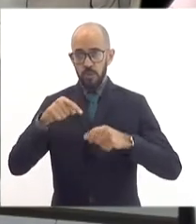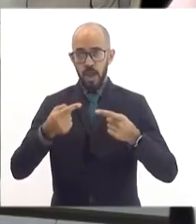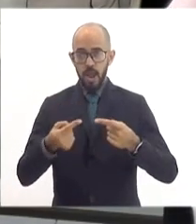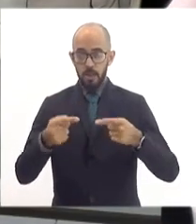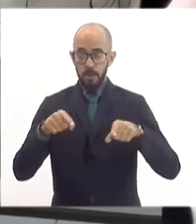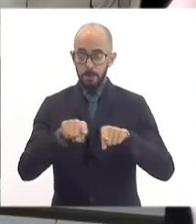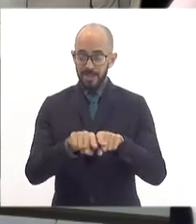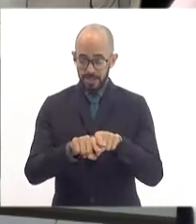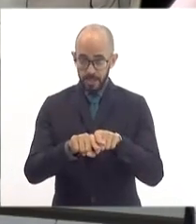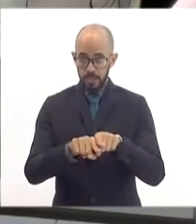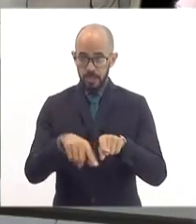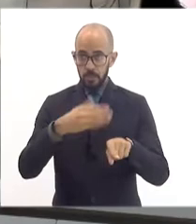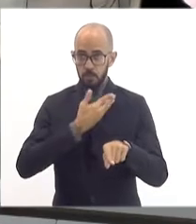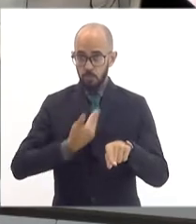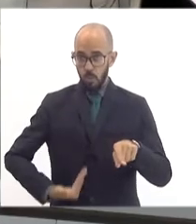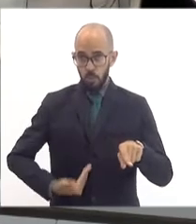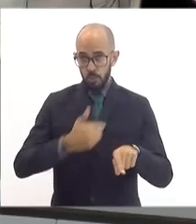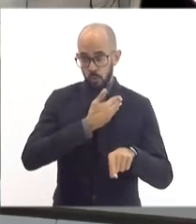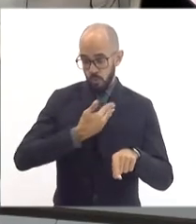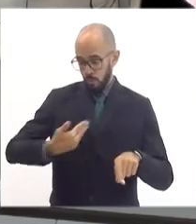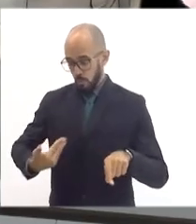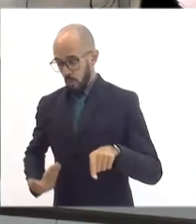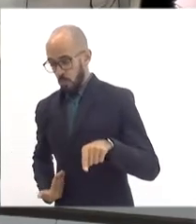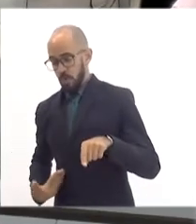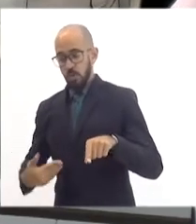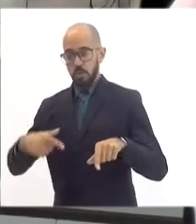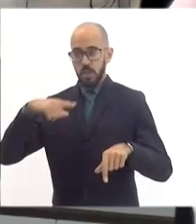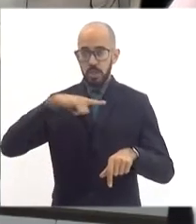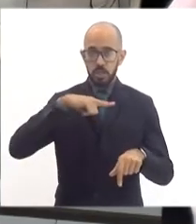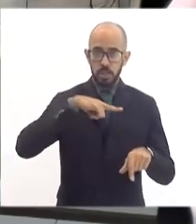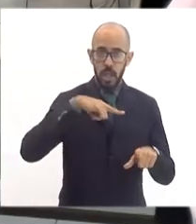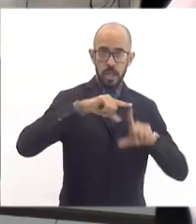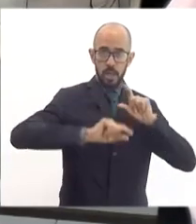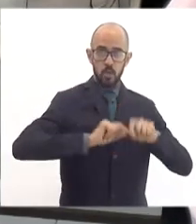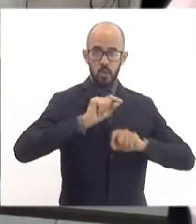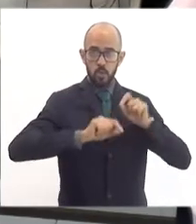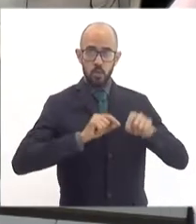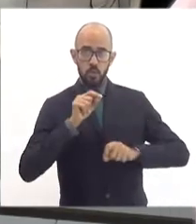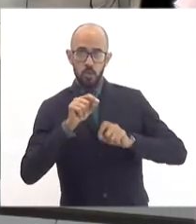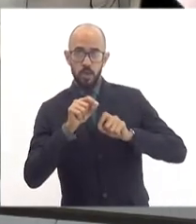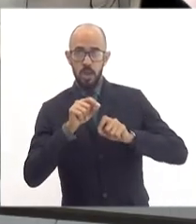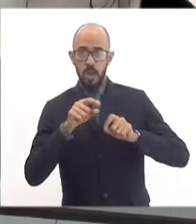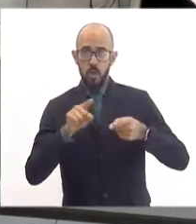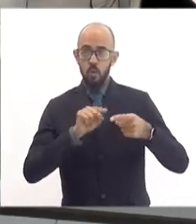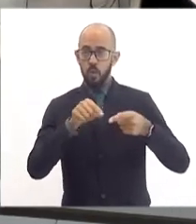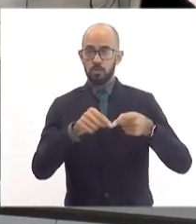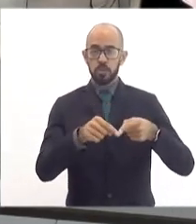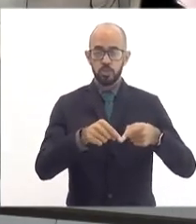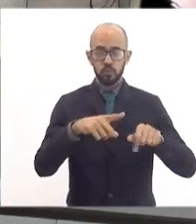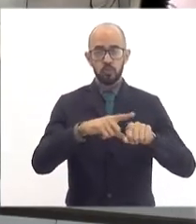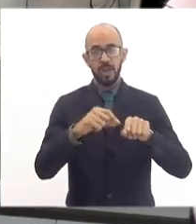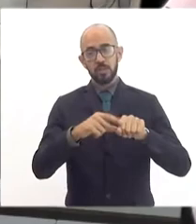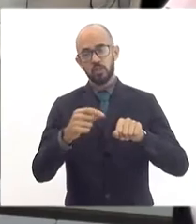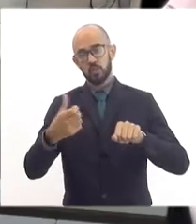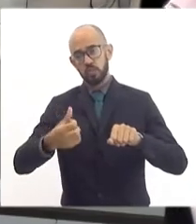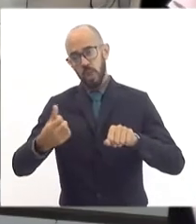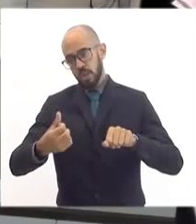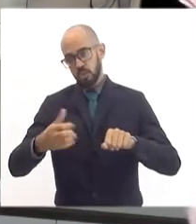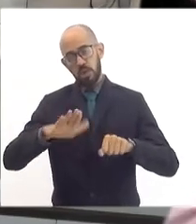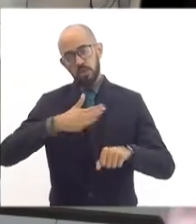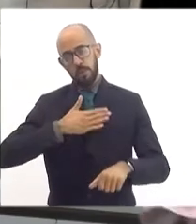públicos, desde que rentáveis a longo prazo e cumpra a finalidade disposto do inciso 6º deste artigo. É só uma